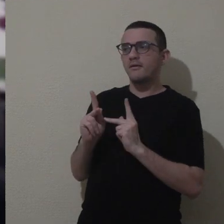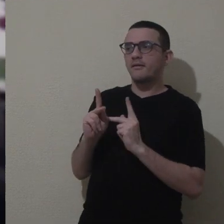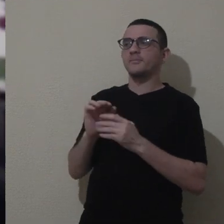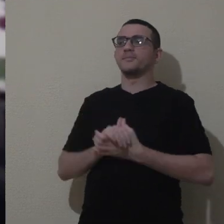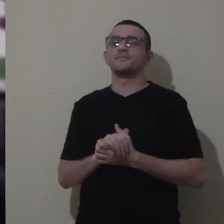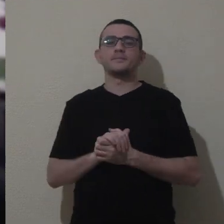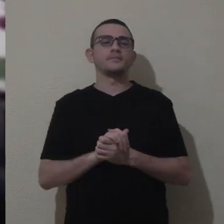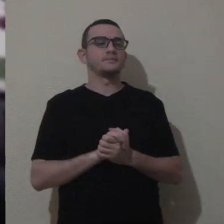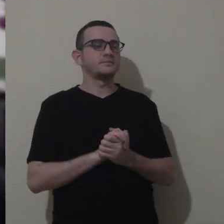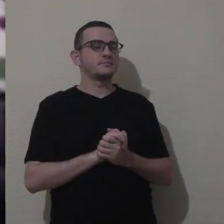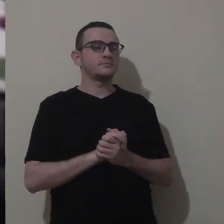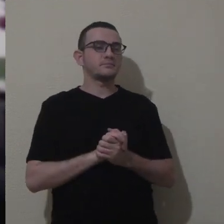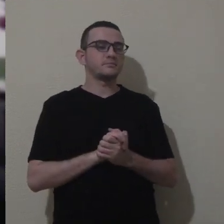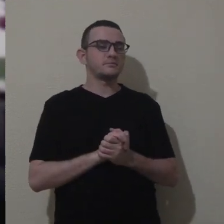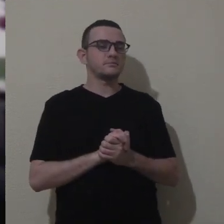tá?